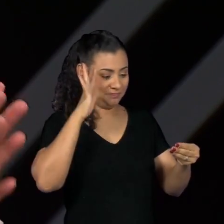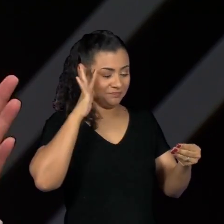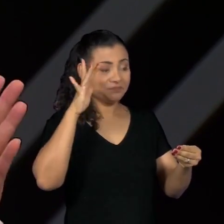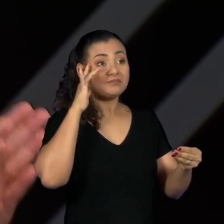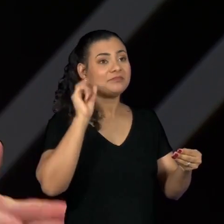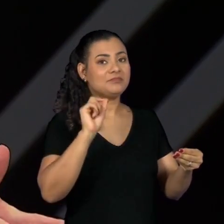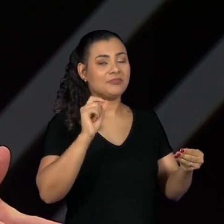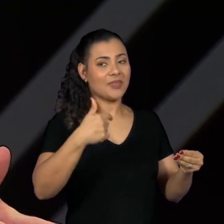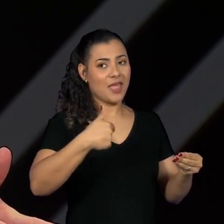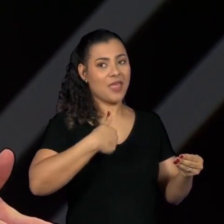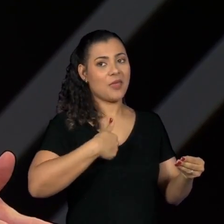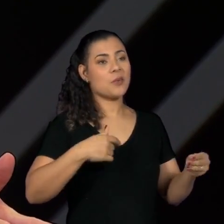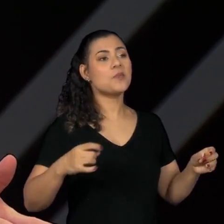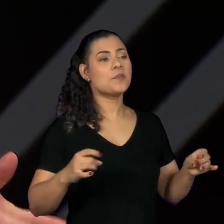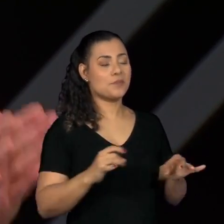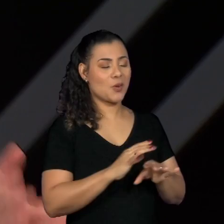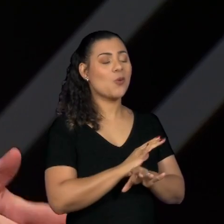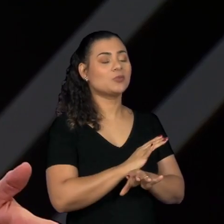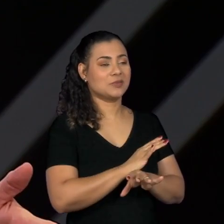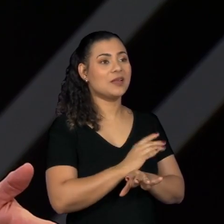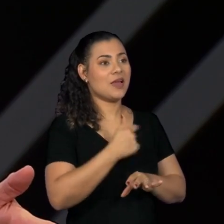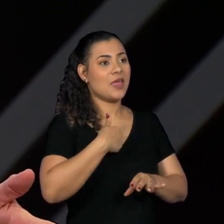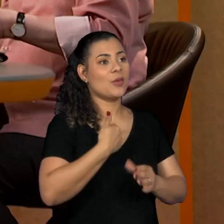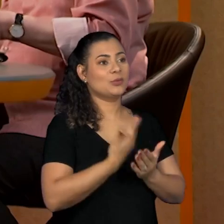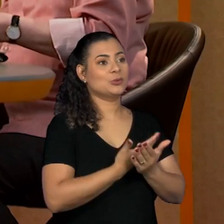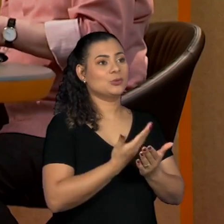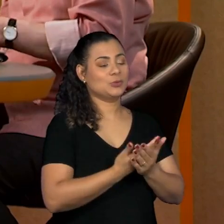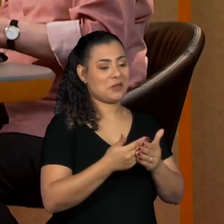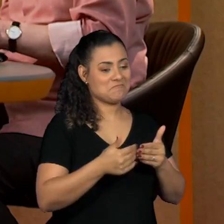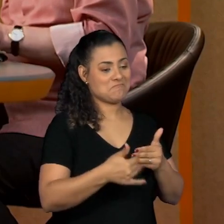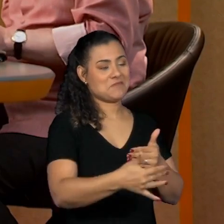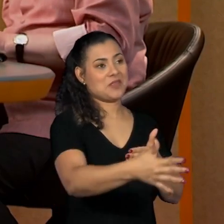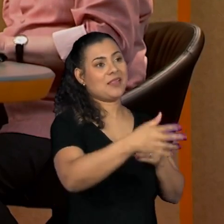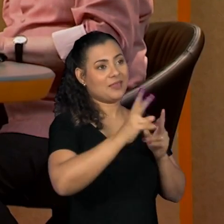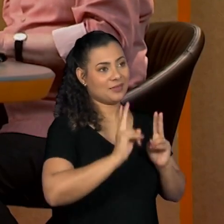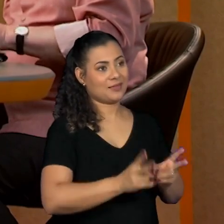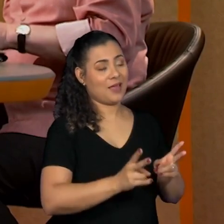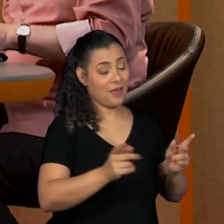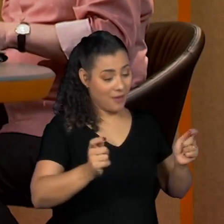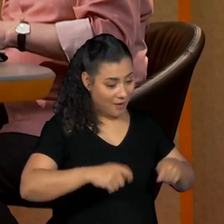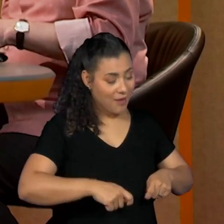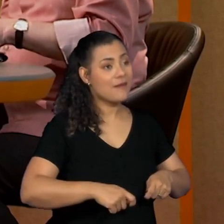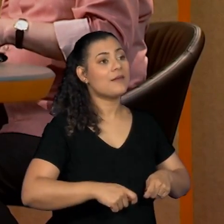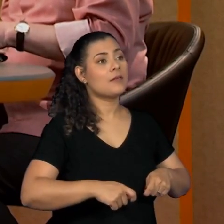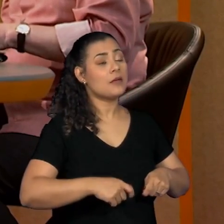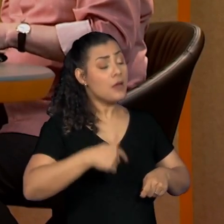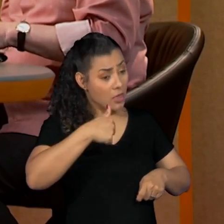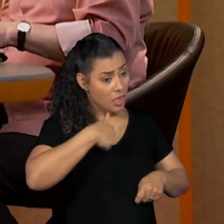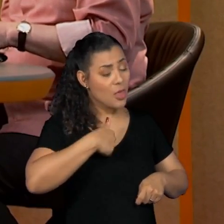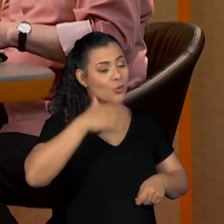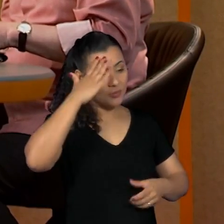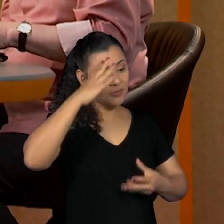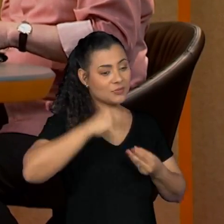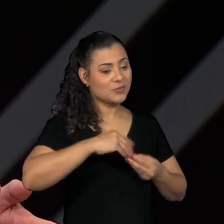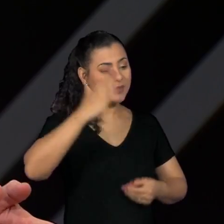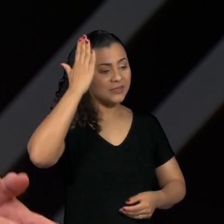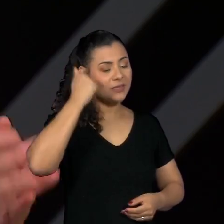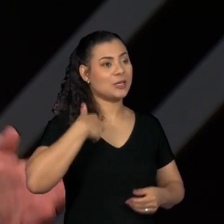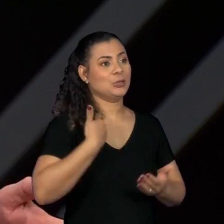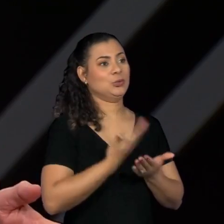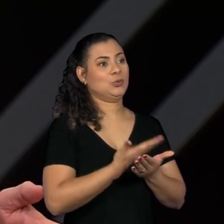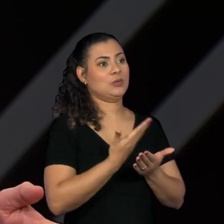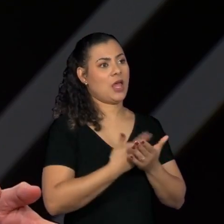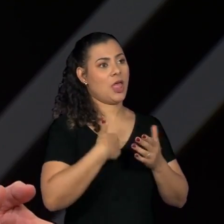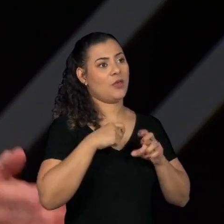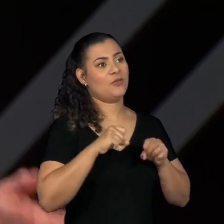eu estou apta a estudar. A partir de agora, eu sei estudar. e vou